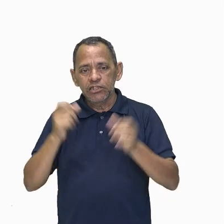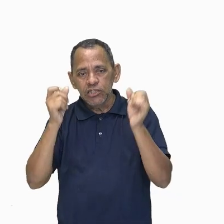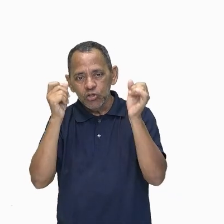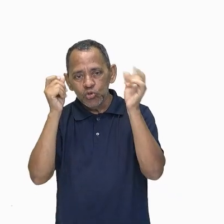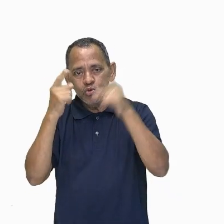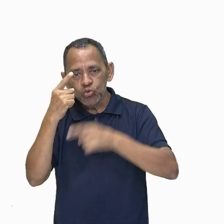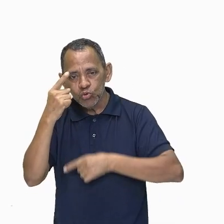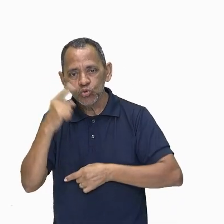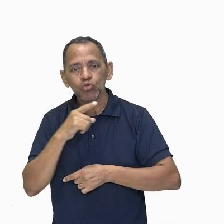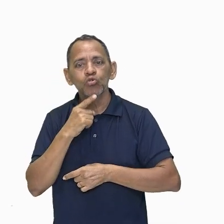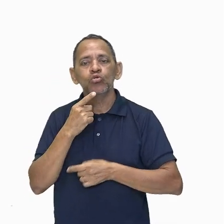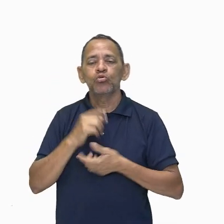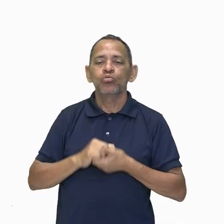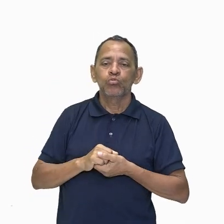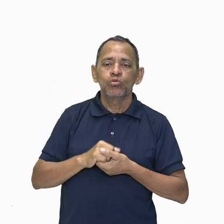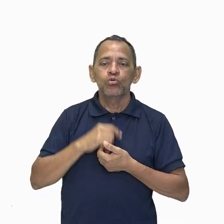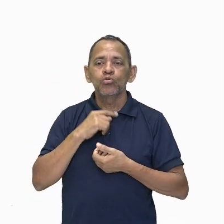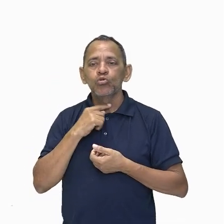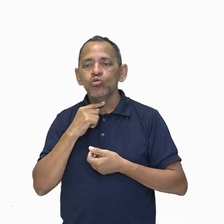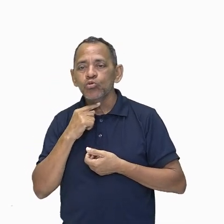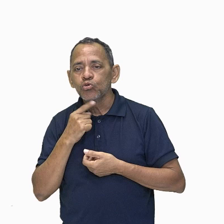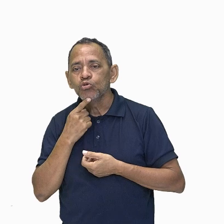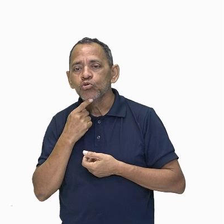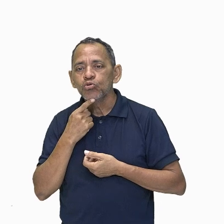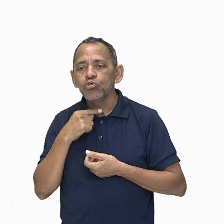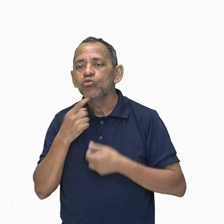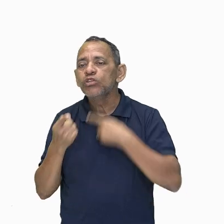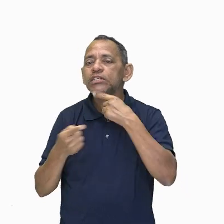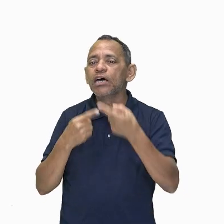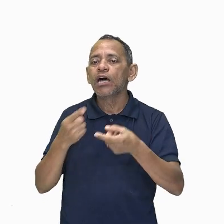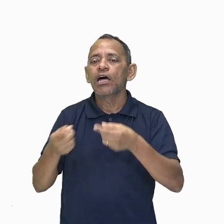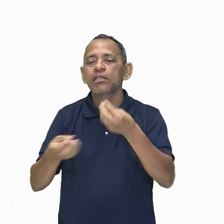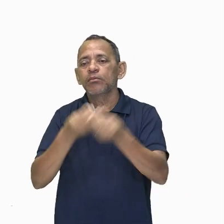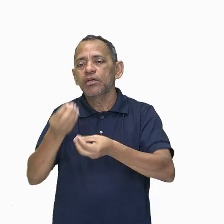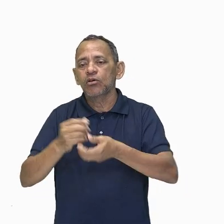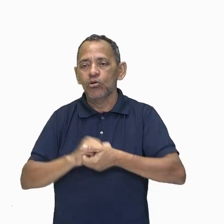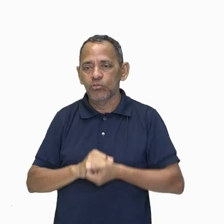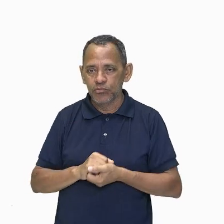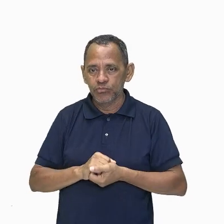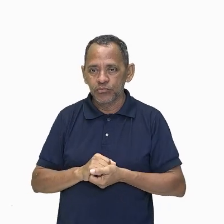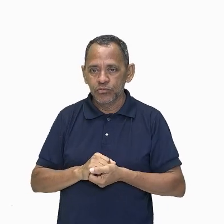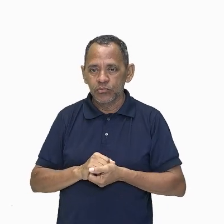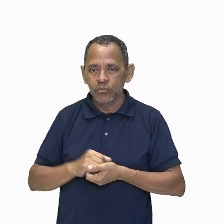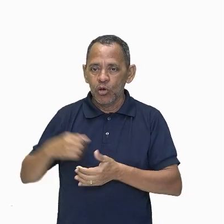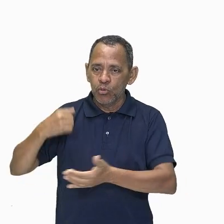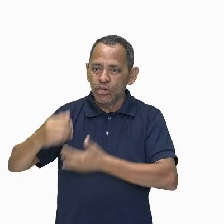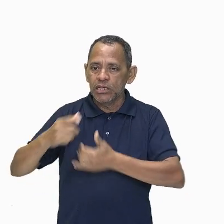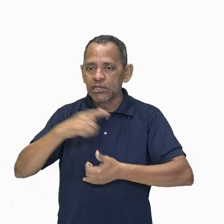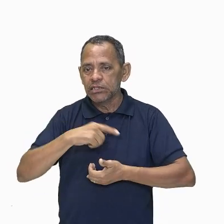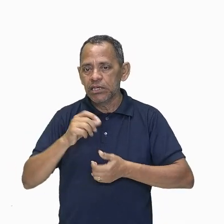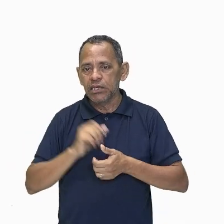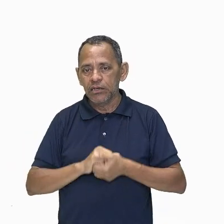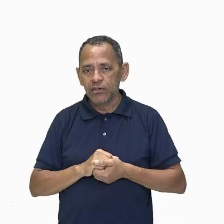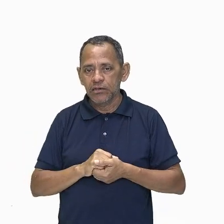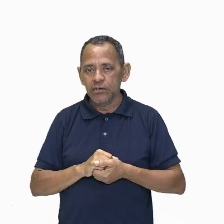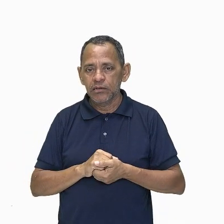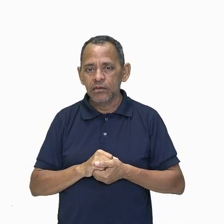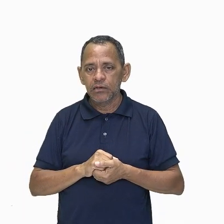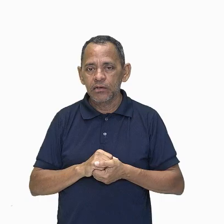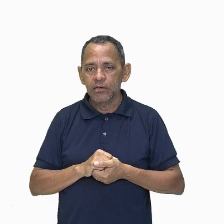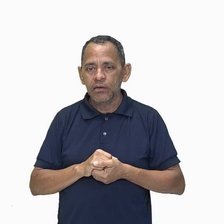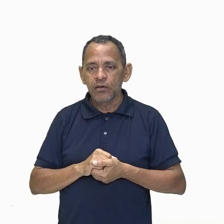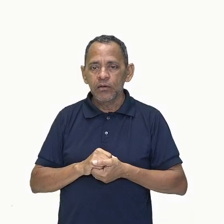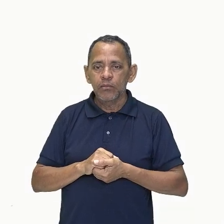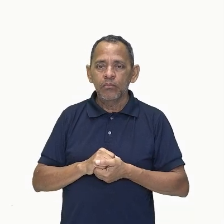vacinas. Bem, esse processo, esse fenômeno se dá, por incrível que pareça, justamente pelo